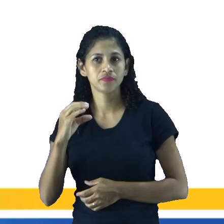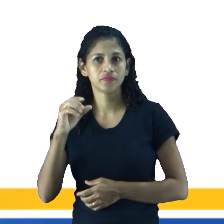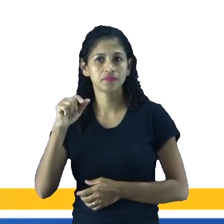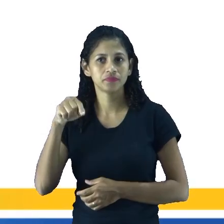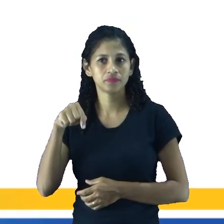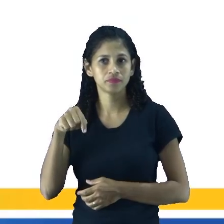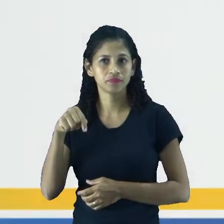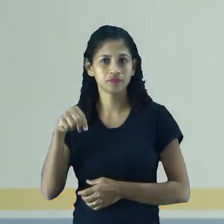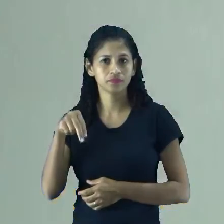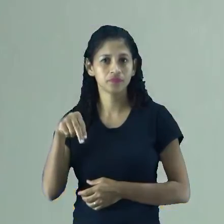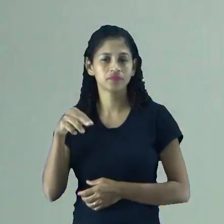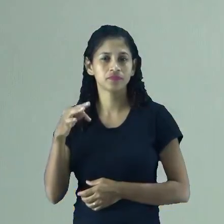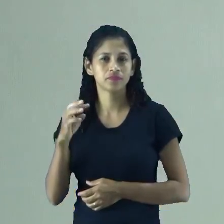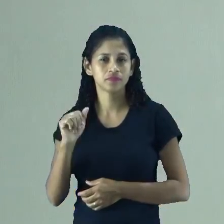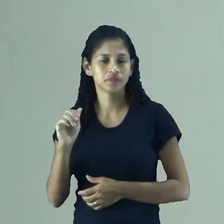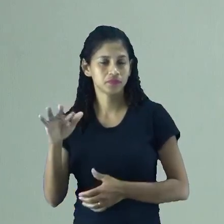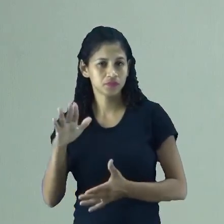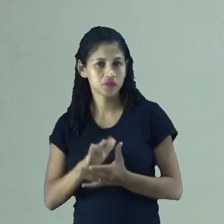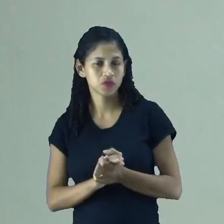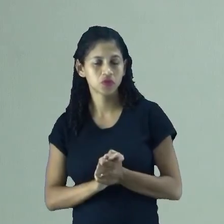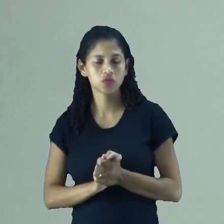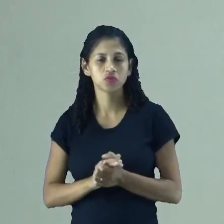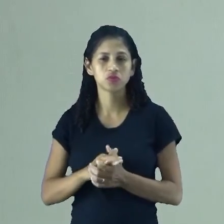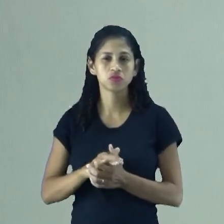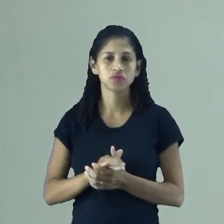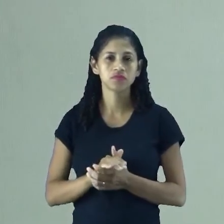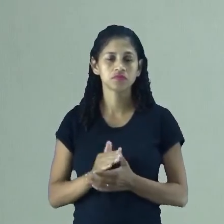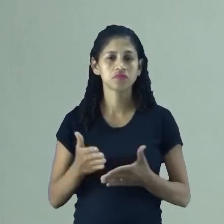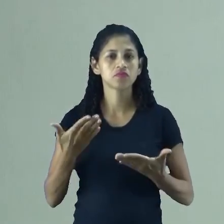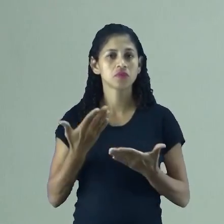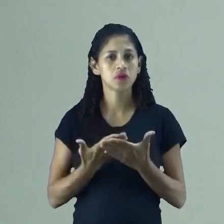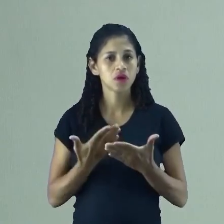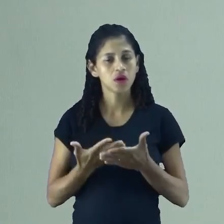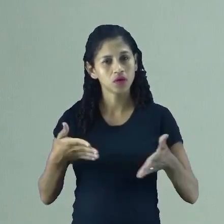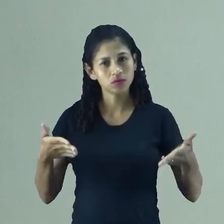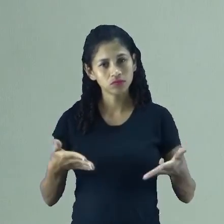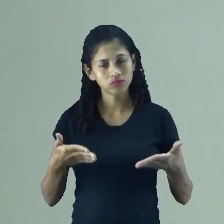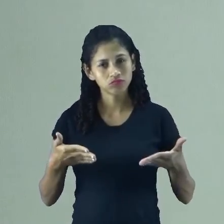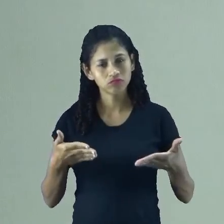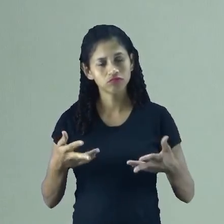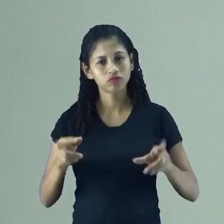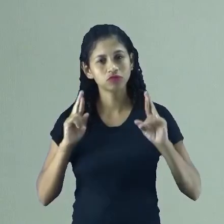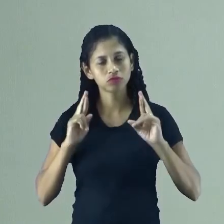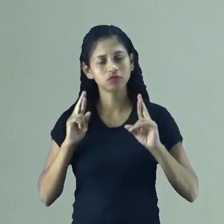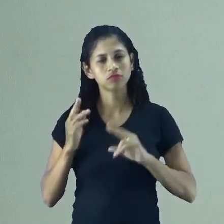de destilação. Então, essa foi a nossa aula de hoje. Espero que vocês